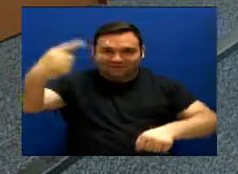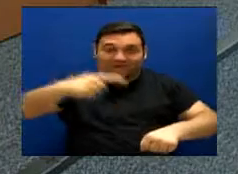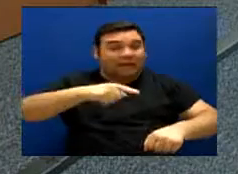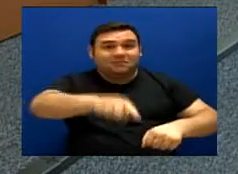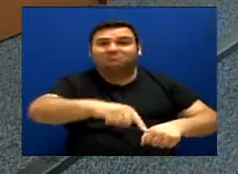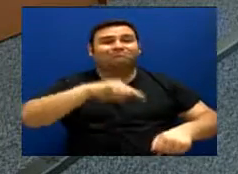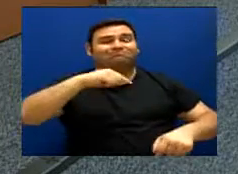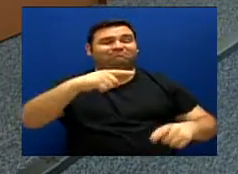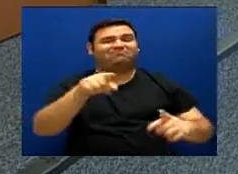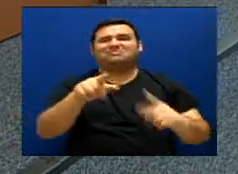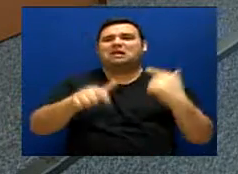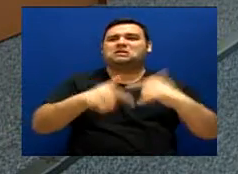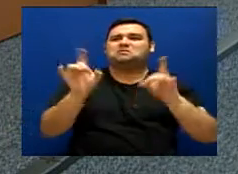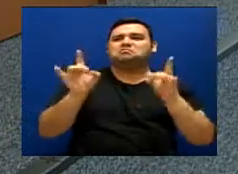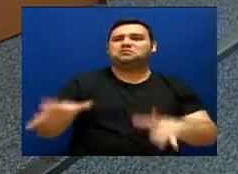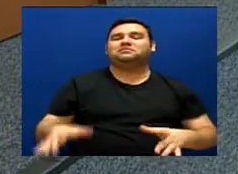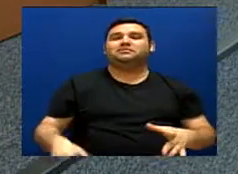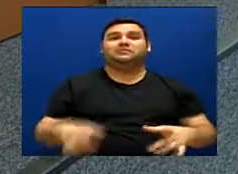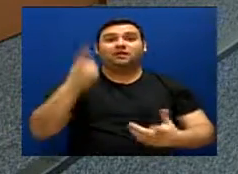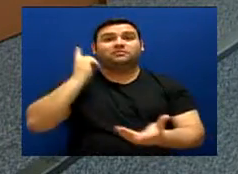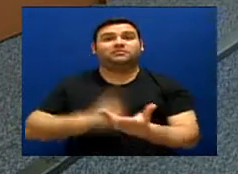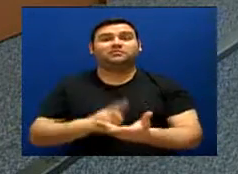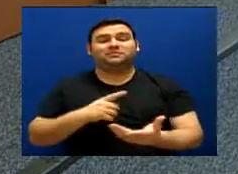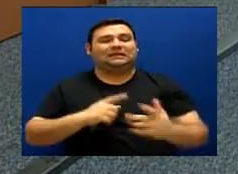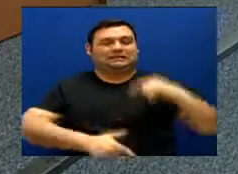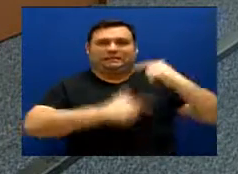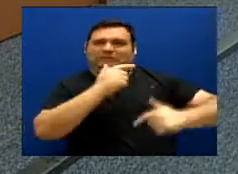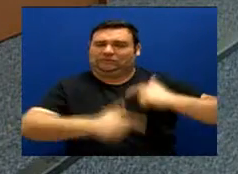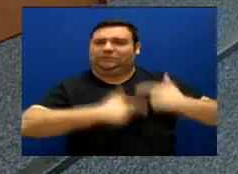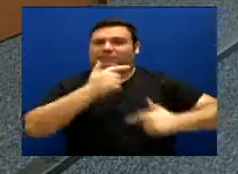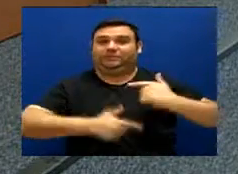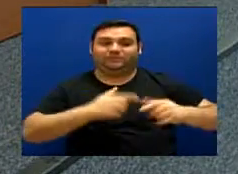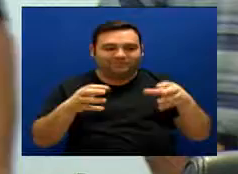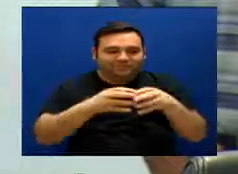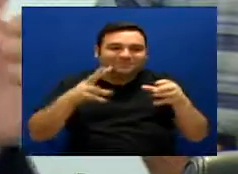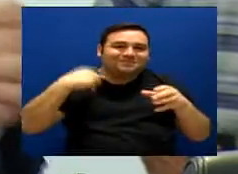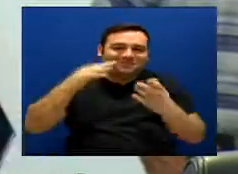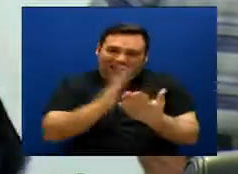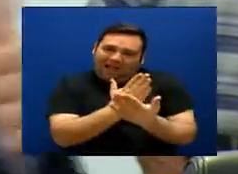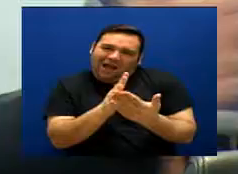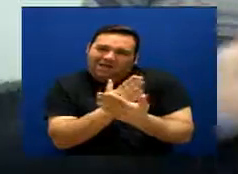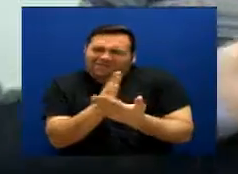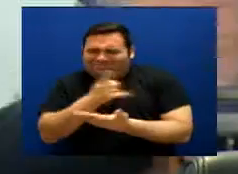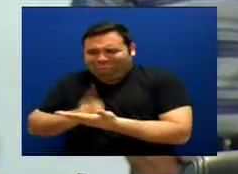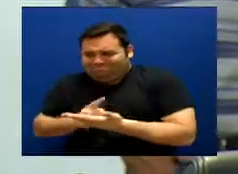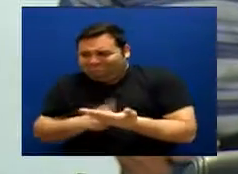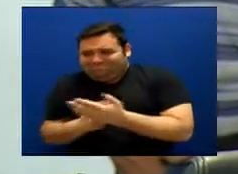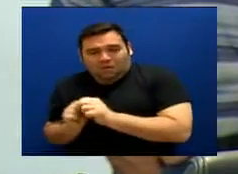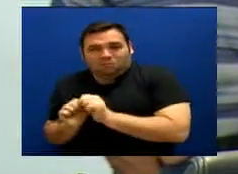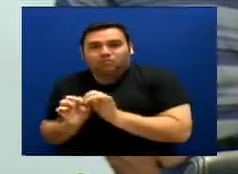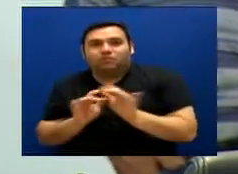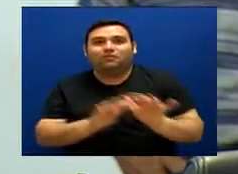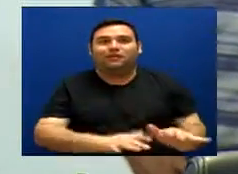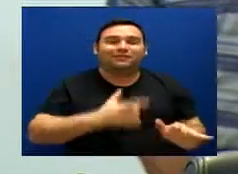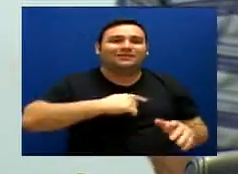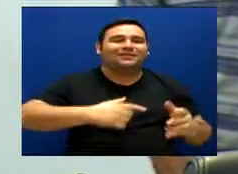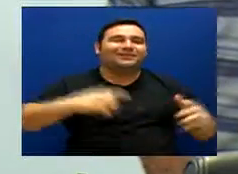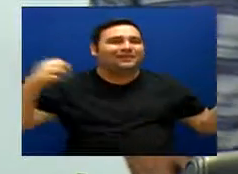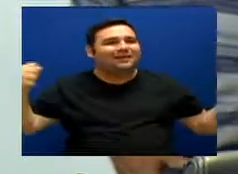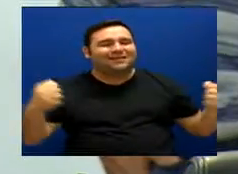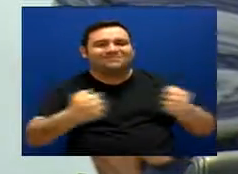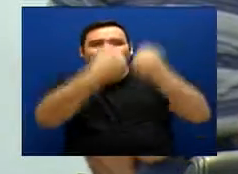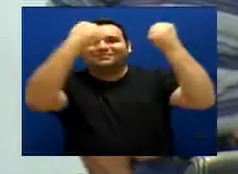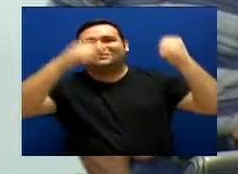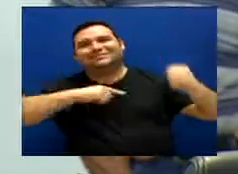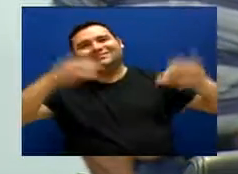lá. E ele teve que ficar trabalhando, mas aí os vereadores, alguns vereadores que estavam lá, fomos até lá comemorar com